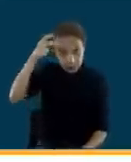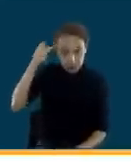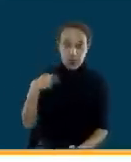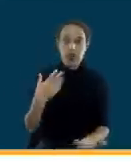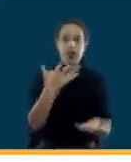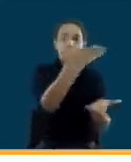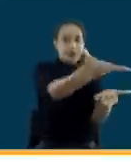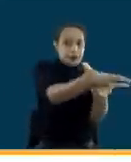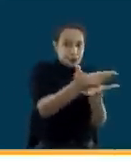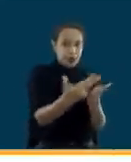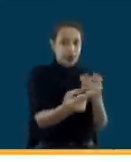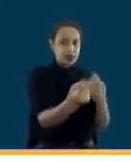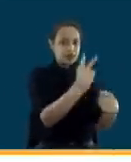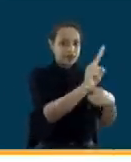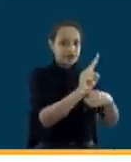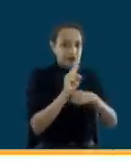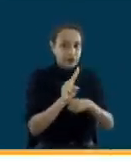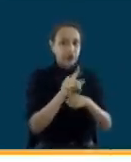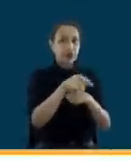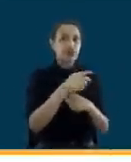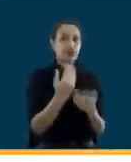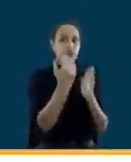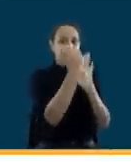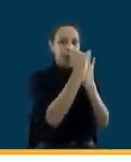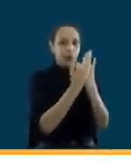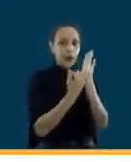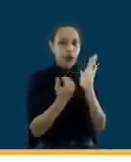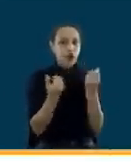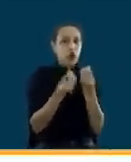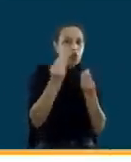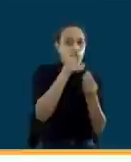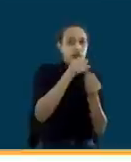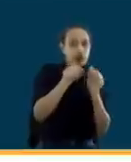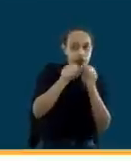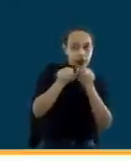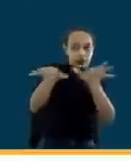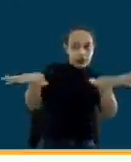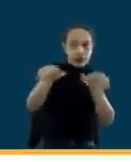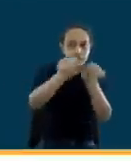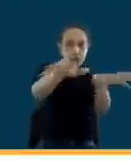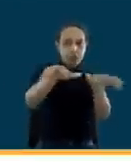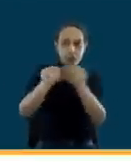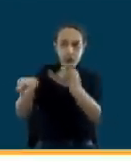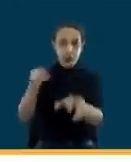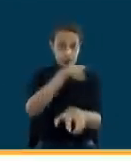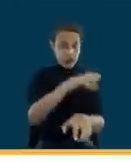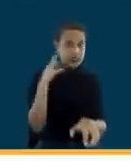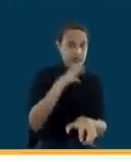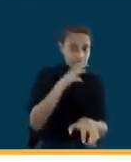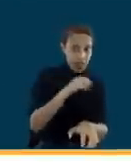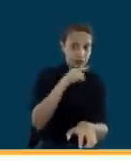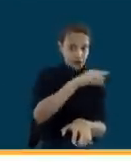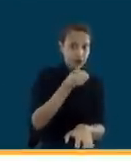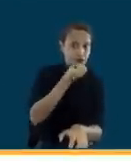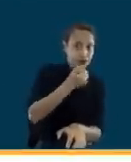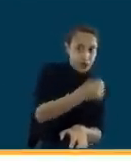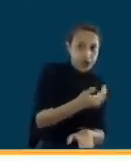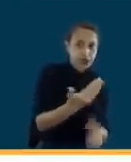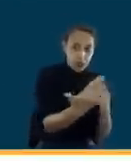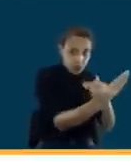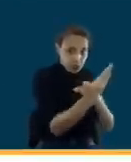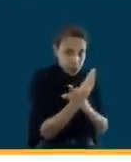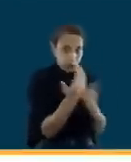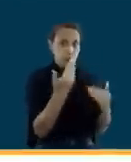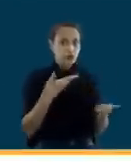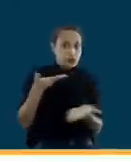aqui esse teu critério aqui distributivo para a gente ver como é que vai repartir recursos entre os pontos e pontões de cultura, e a gente